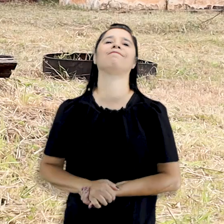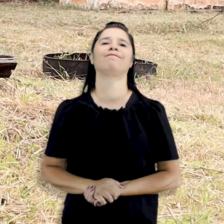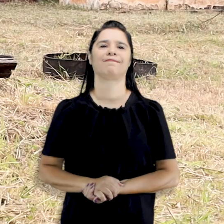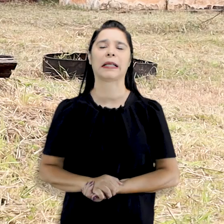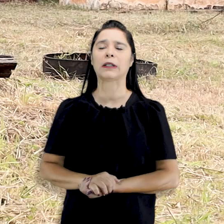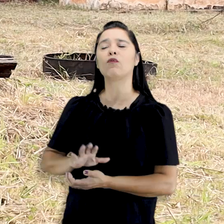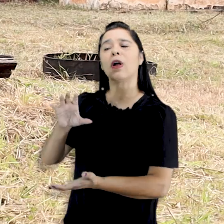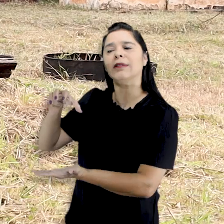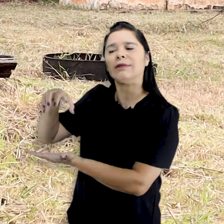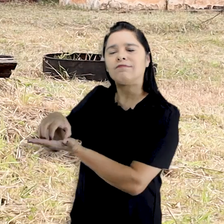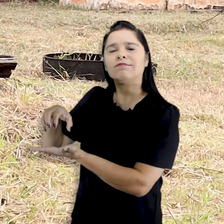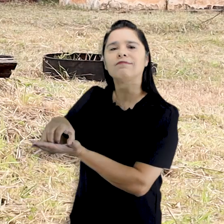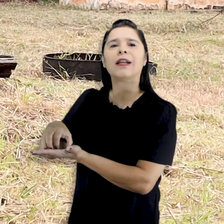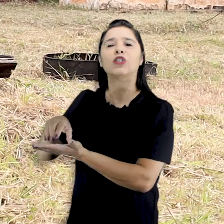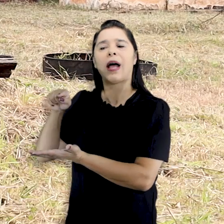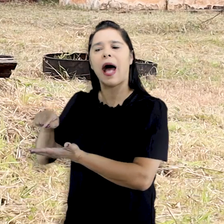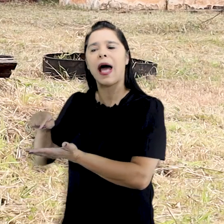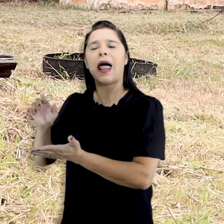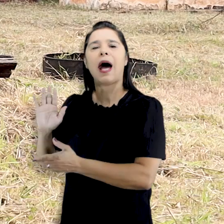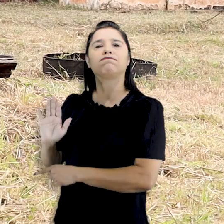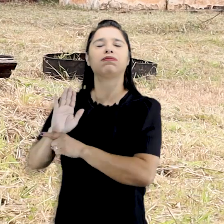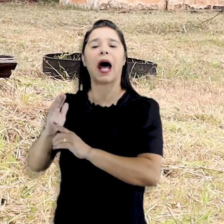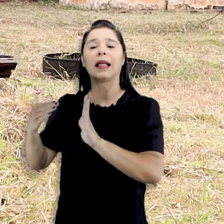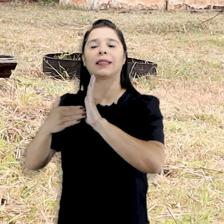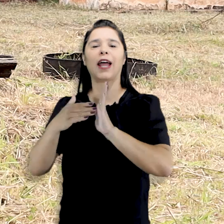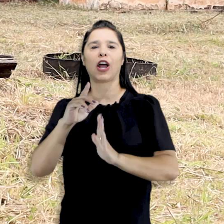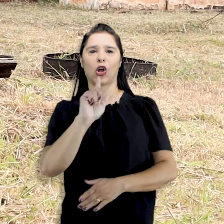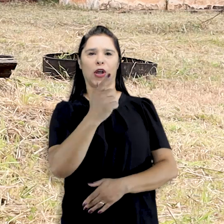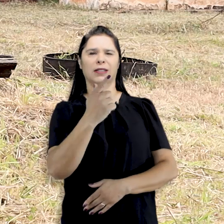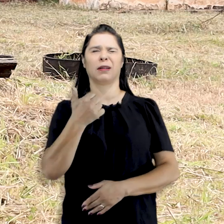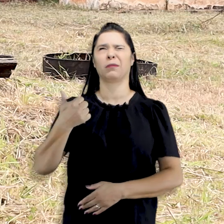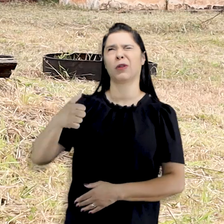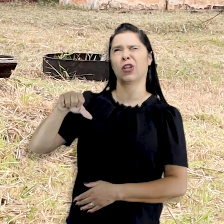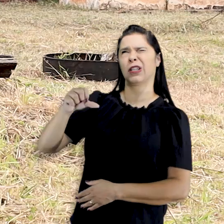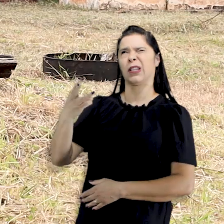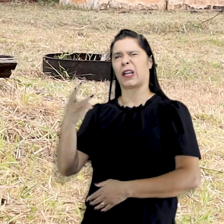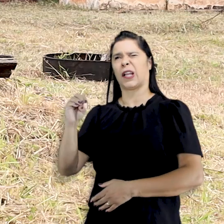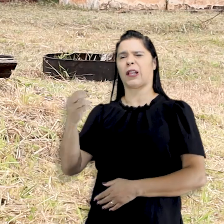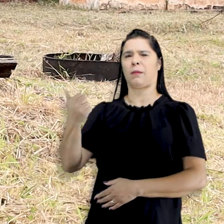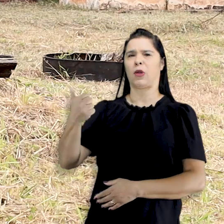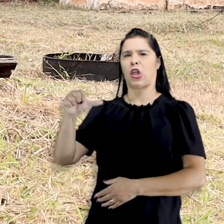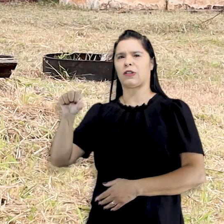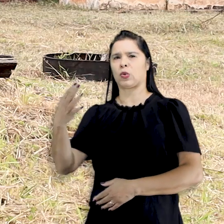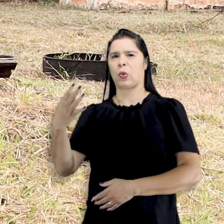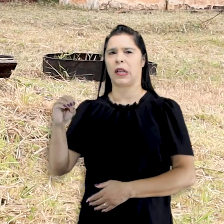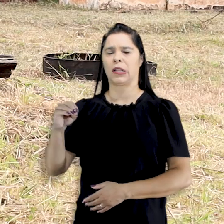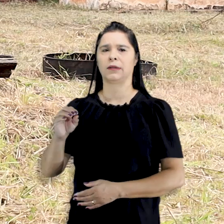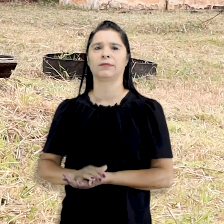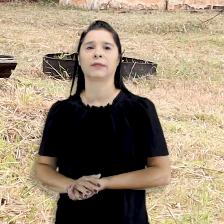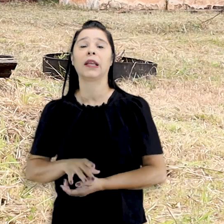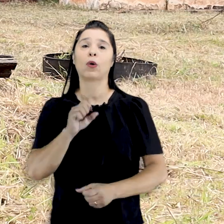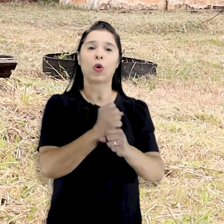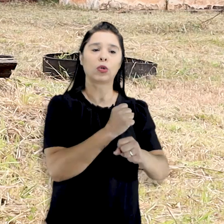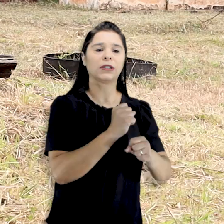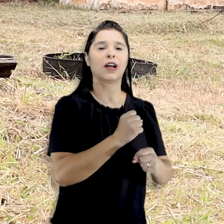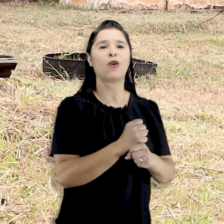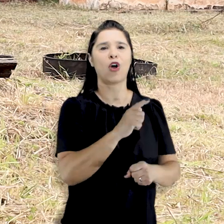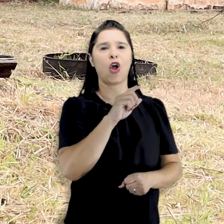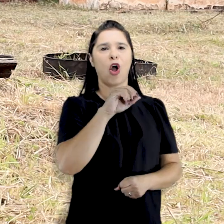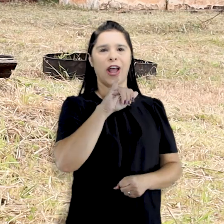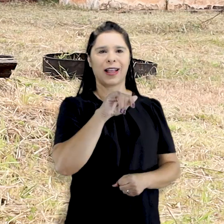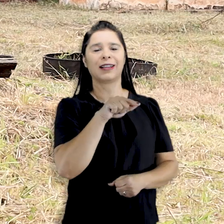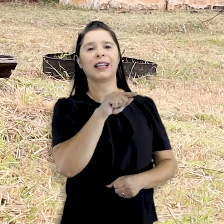sede da Estrada de Ferro de Goiás, até eu não lembro qual ano, mas entre 30 e 40, que obviamente com a construção de Goiânia, eles